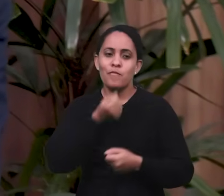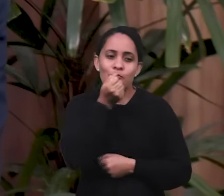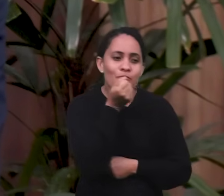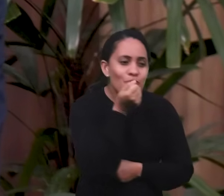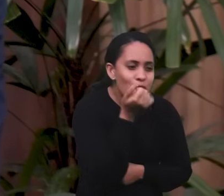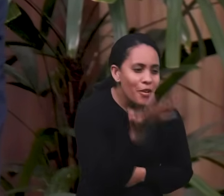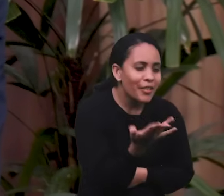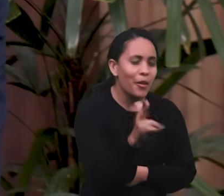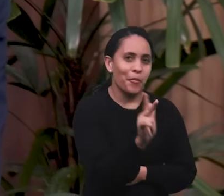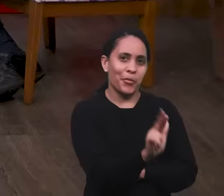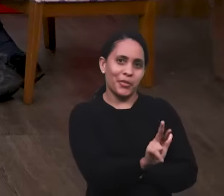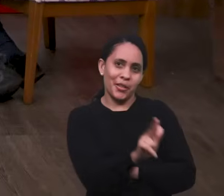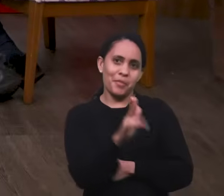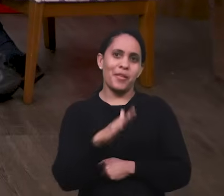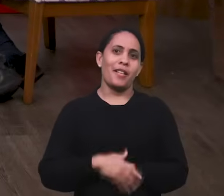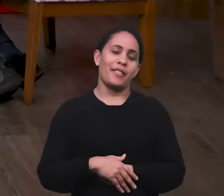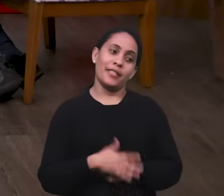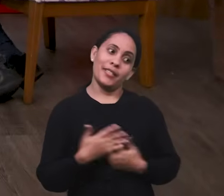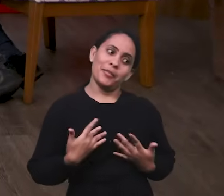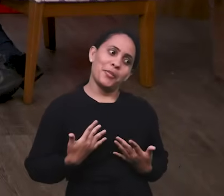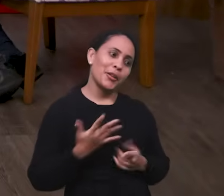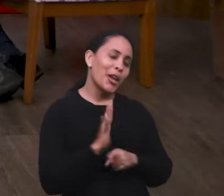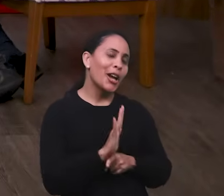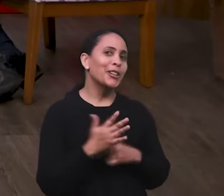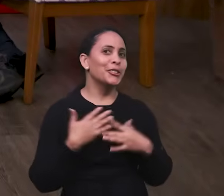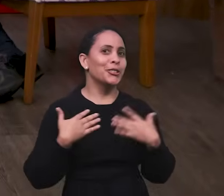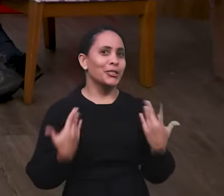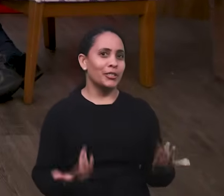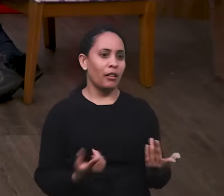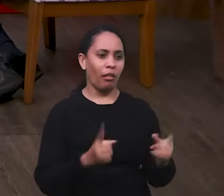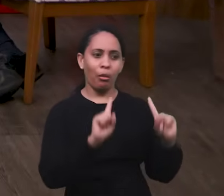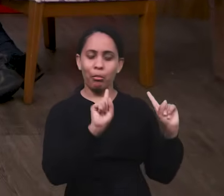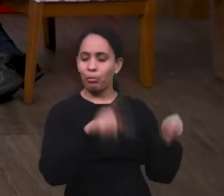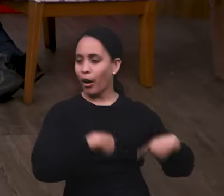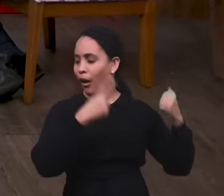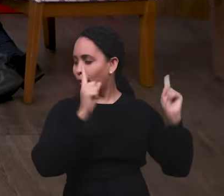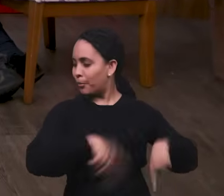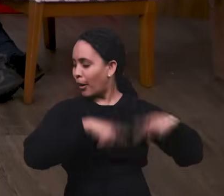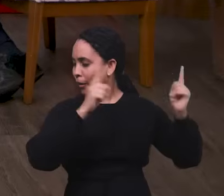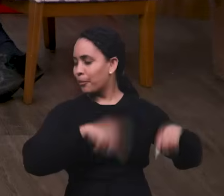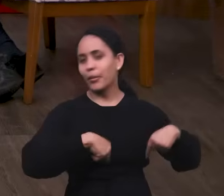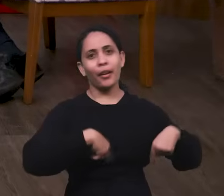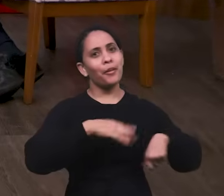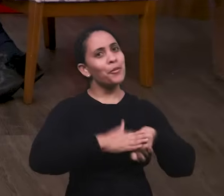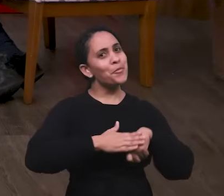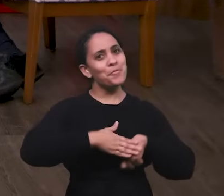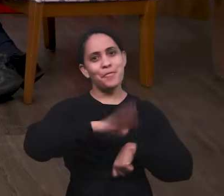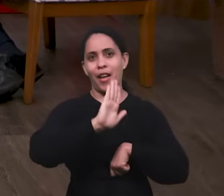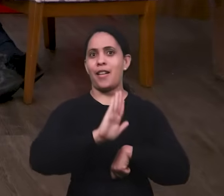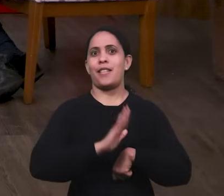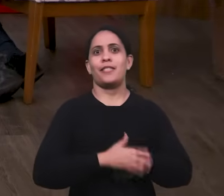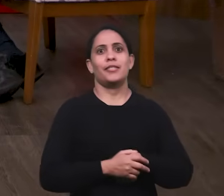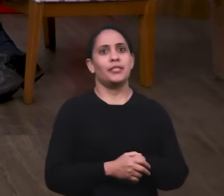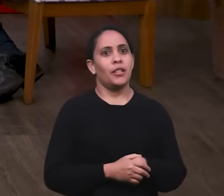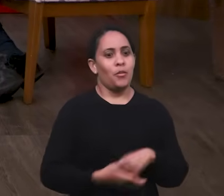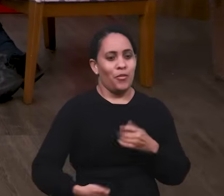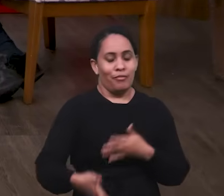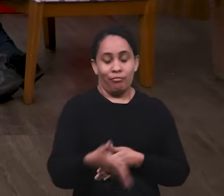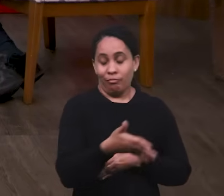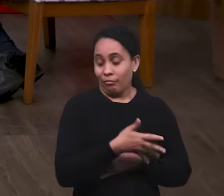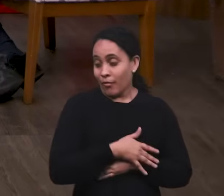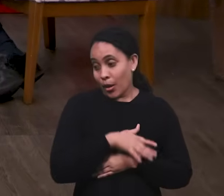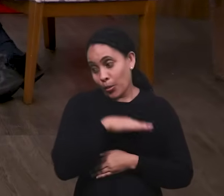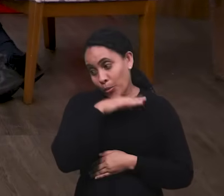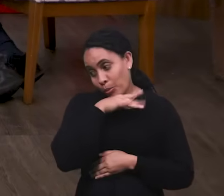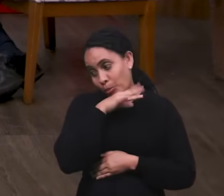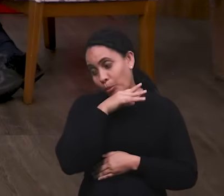vai contar para os irmãos. Ele também não ajudou muito, né? Porque a turma já tinha implicância com ele. O clima já não era muito